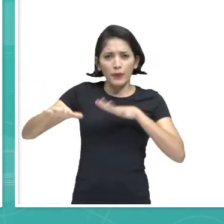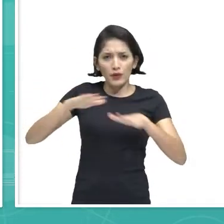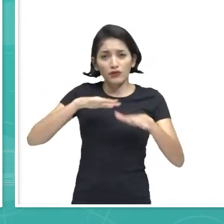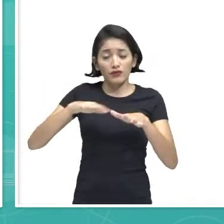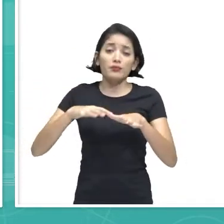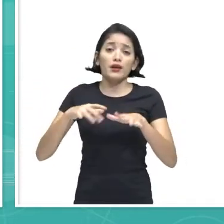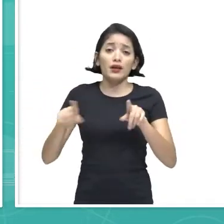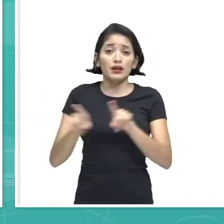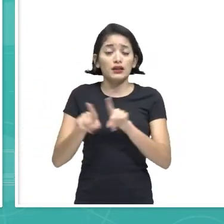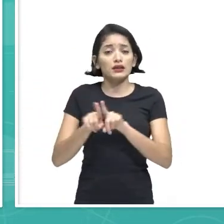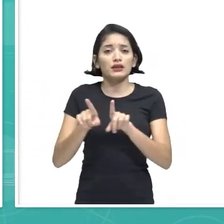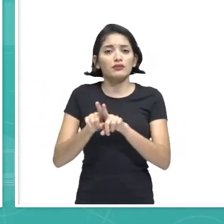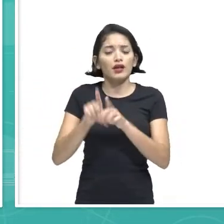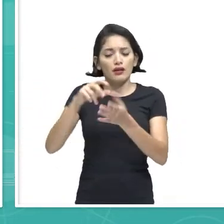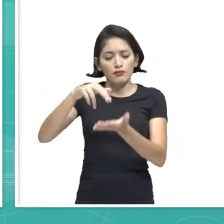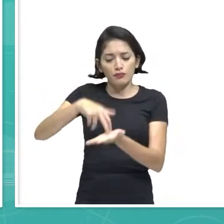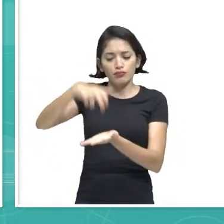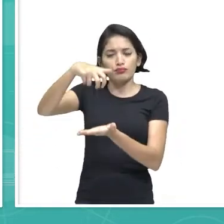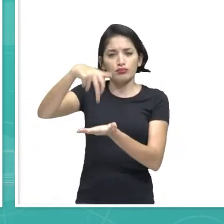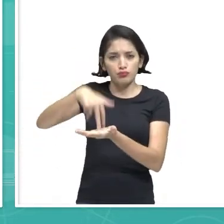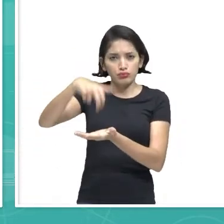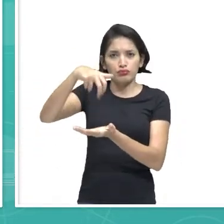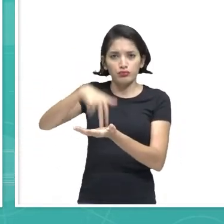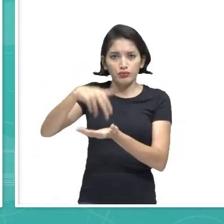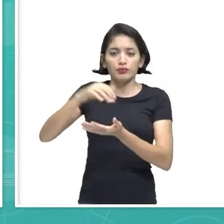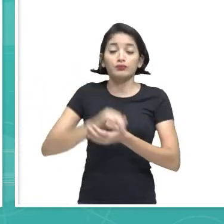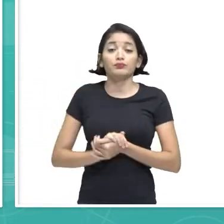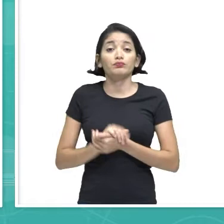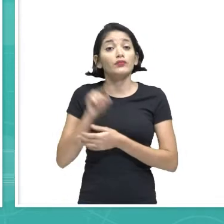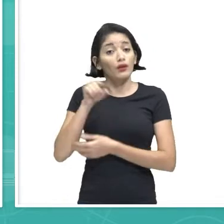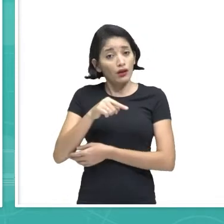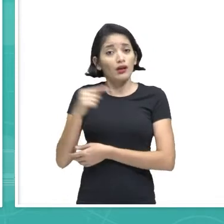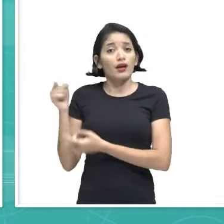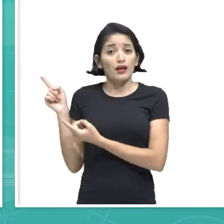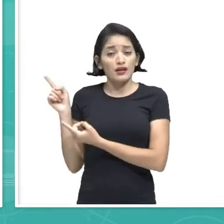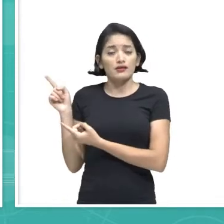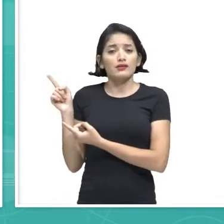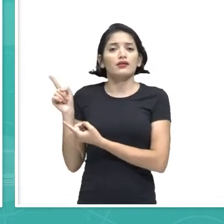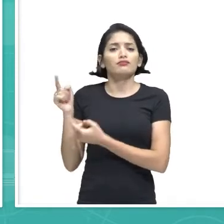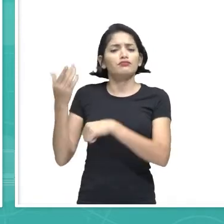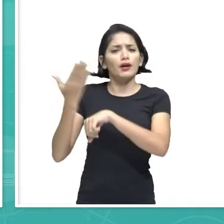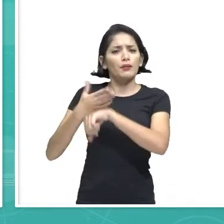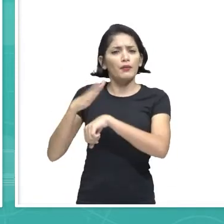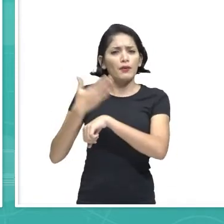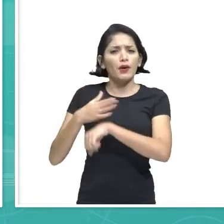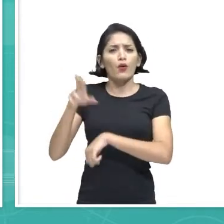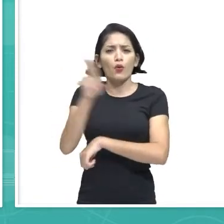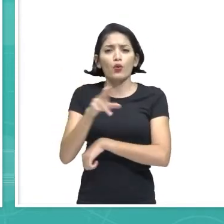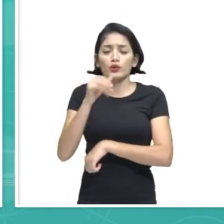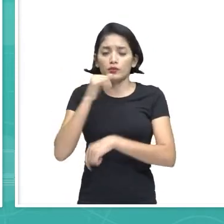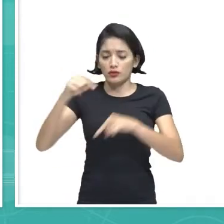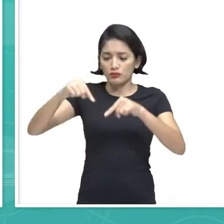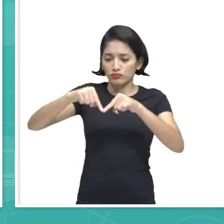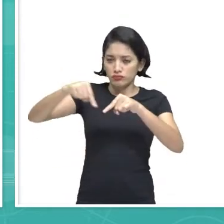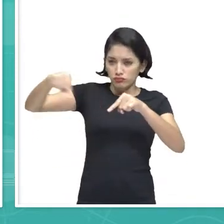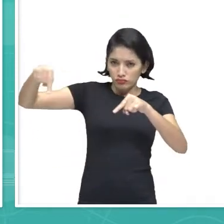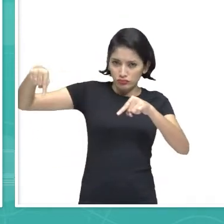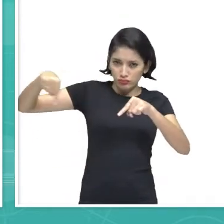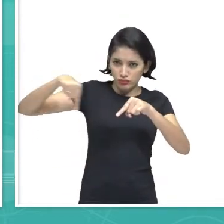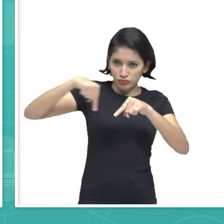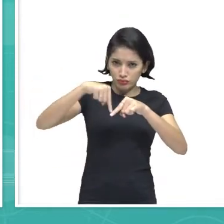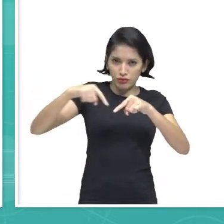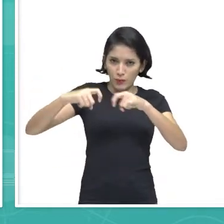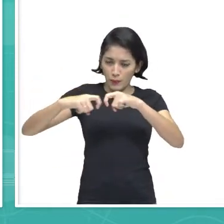te dar um certo impulso, tá? Então, o jump, ele é um exercício aeróbico, onde a gente utiliza esse mini trampolim